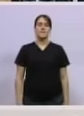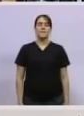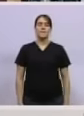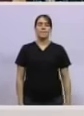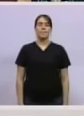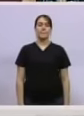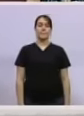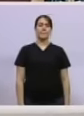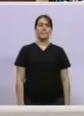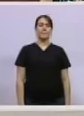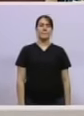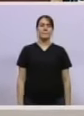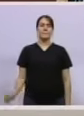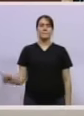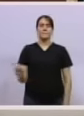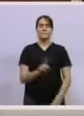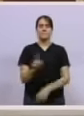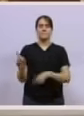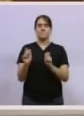ajudar. Não dá